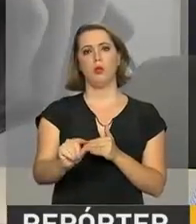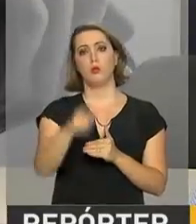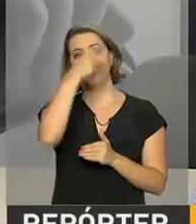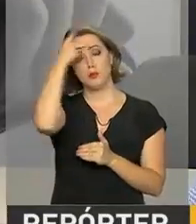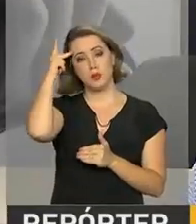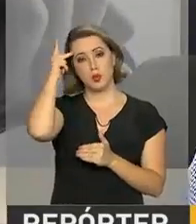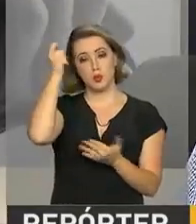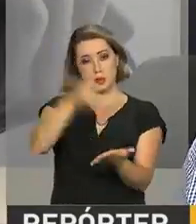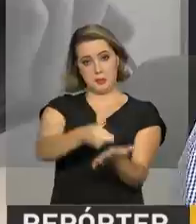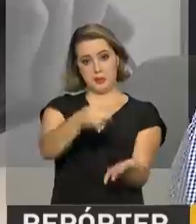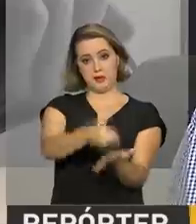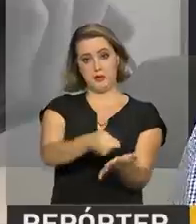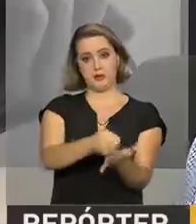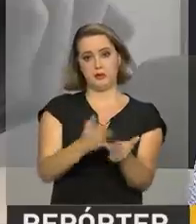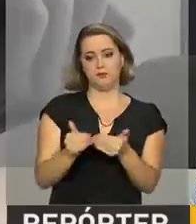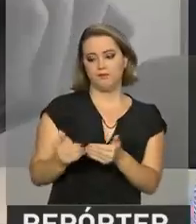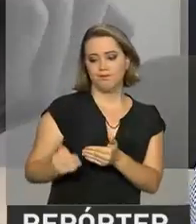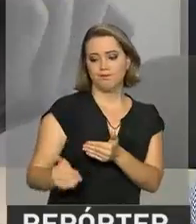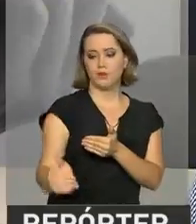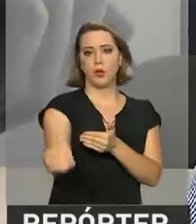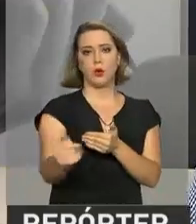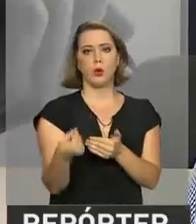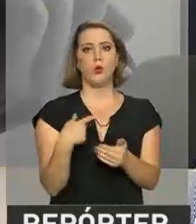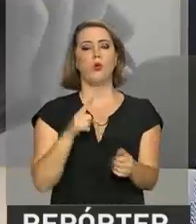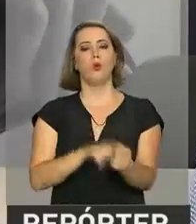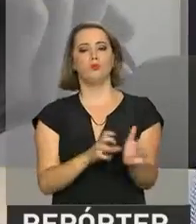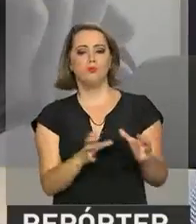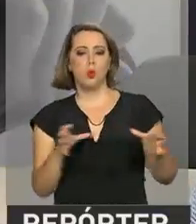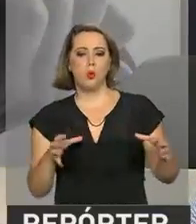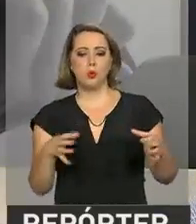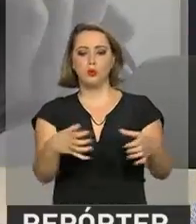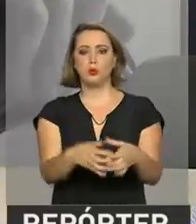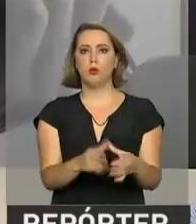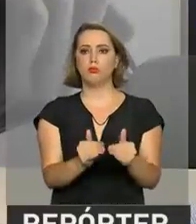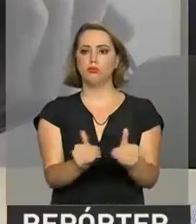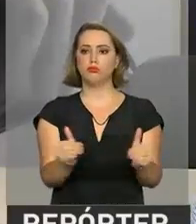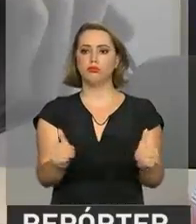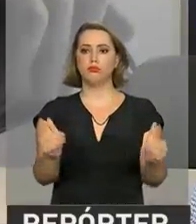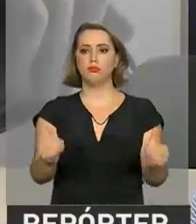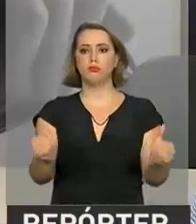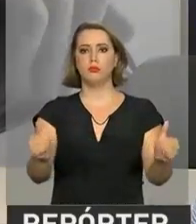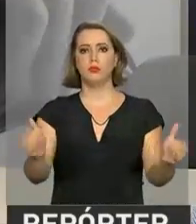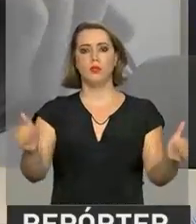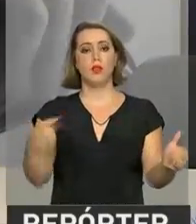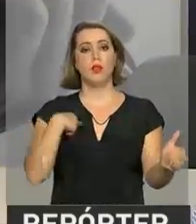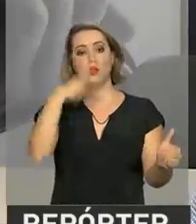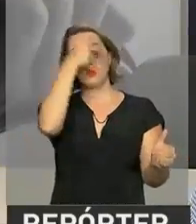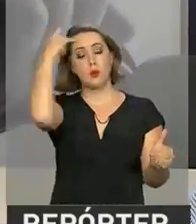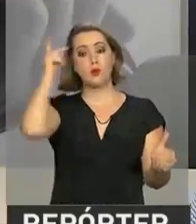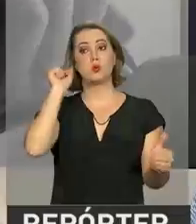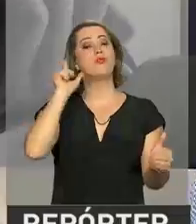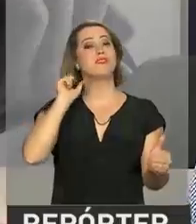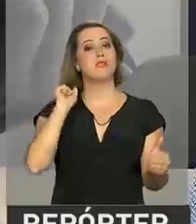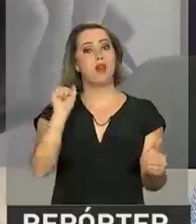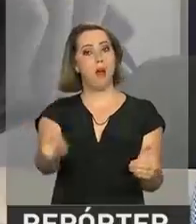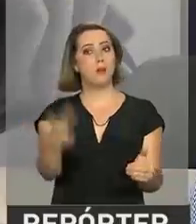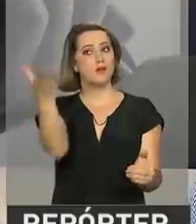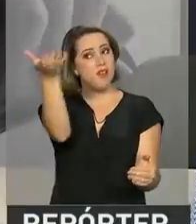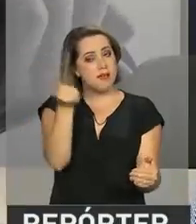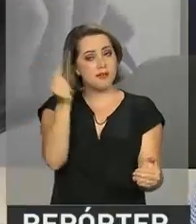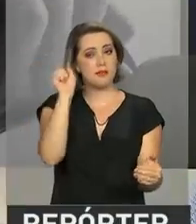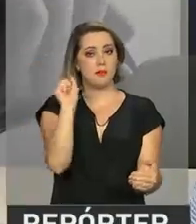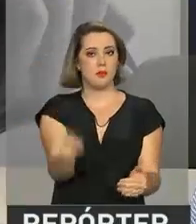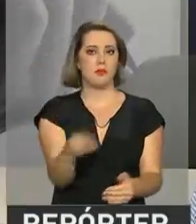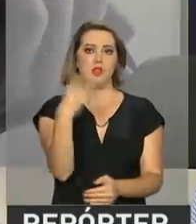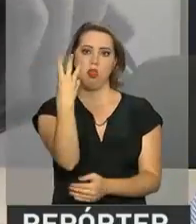contribuindo para manter um grupo cada vez maior de ex aposentados na terceira e quarta